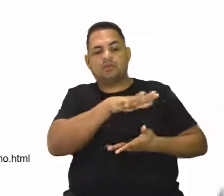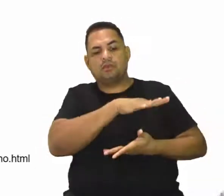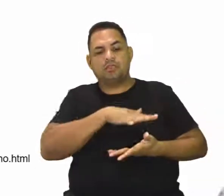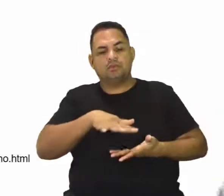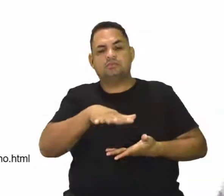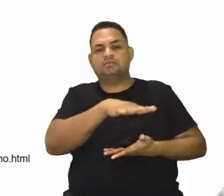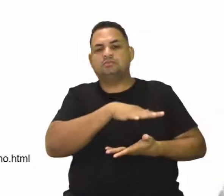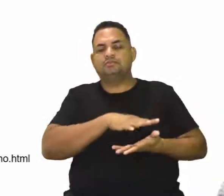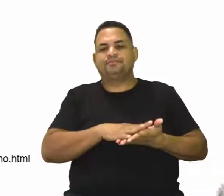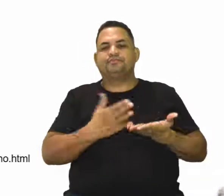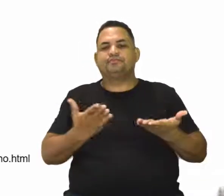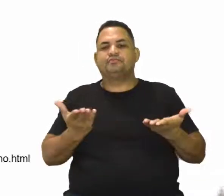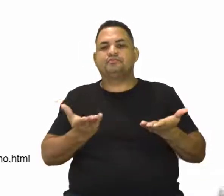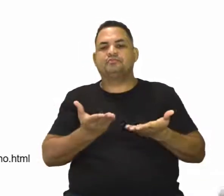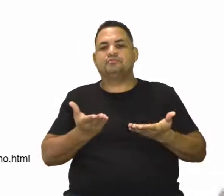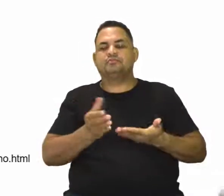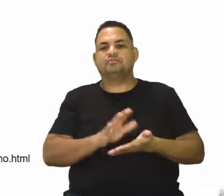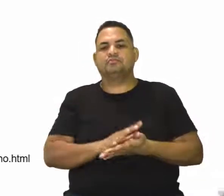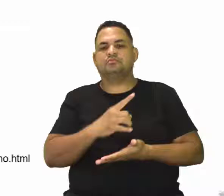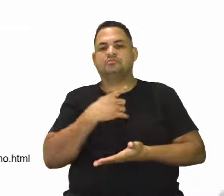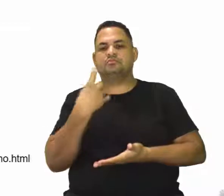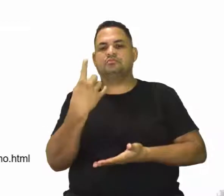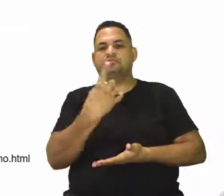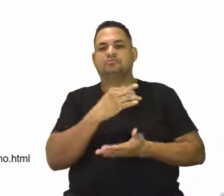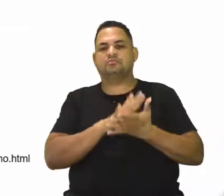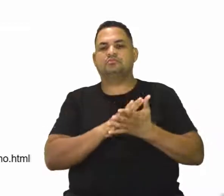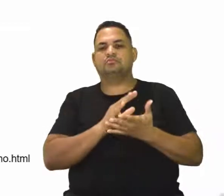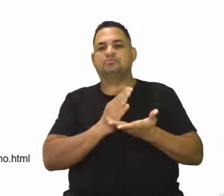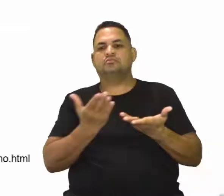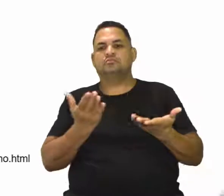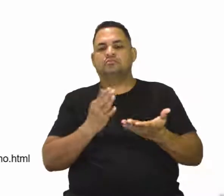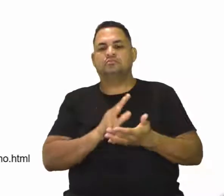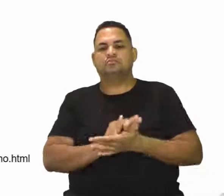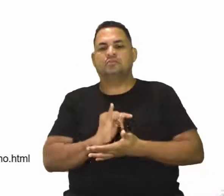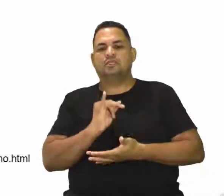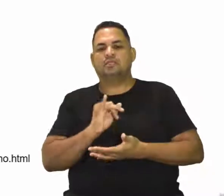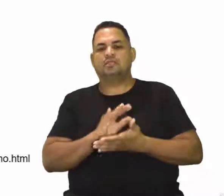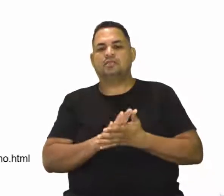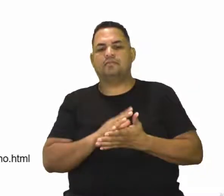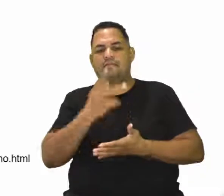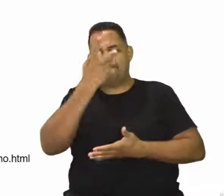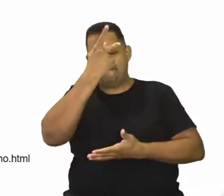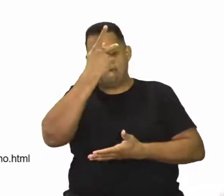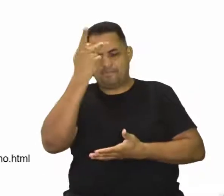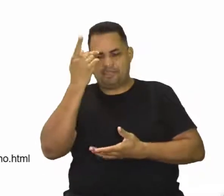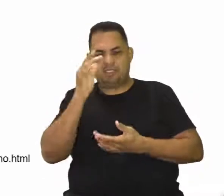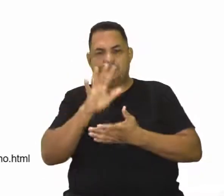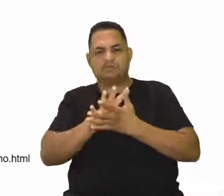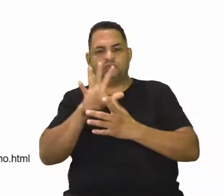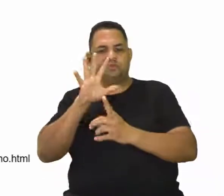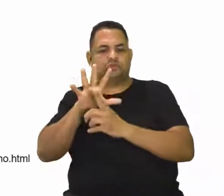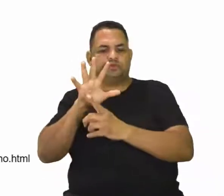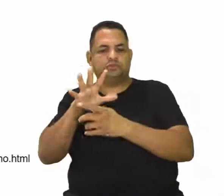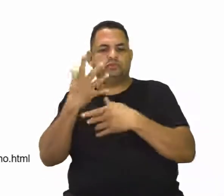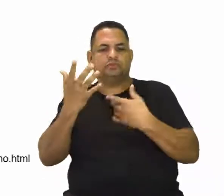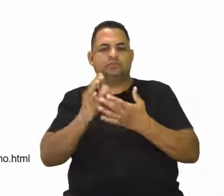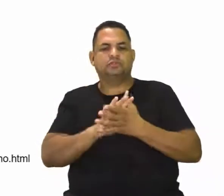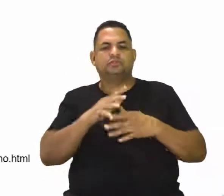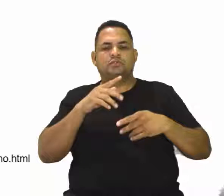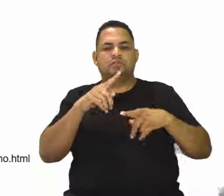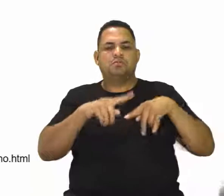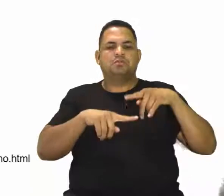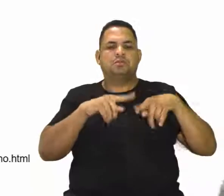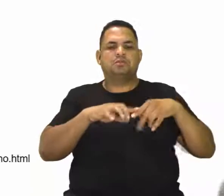disso. Hoje nós temos influenciais, né? Pessoas que influenciam o teu produto, que